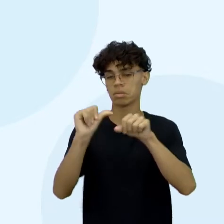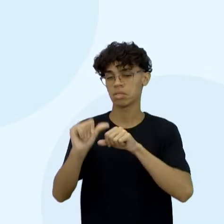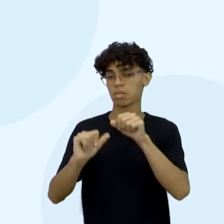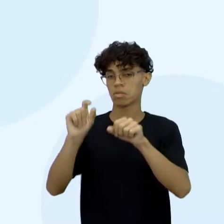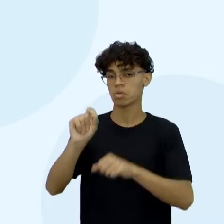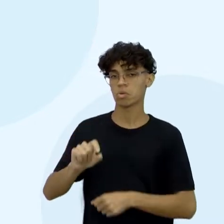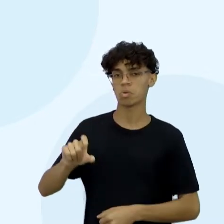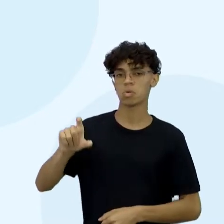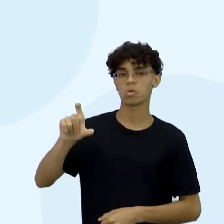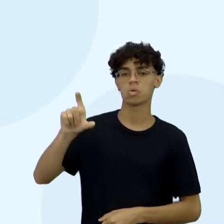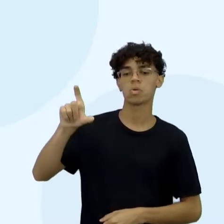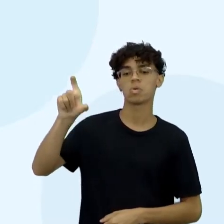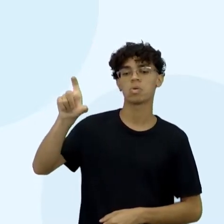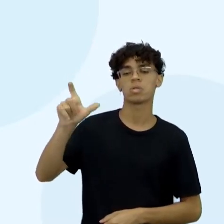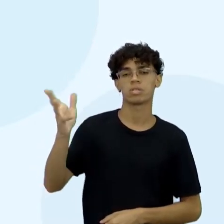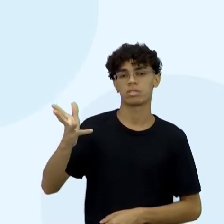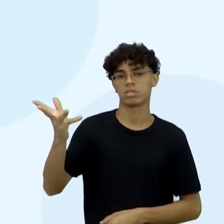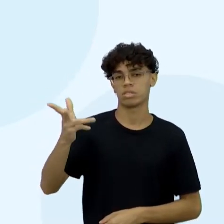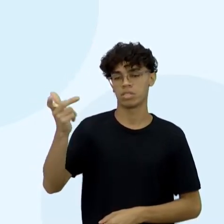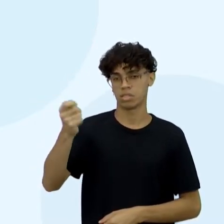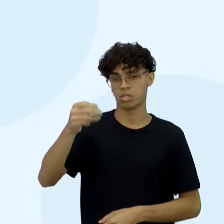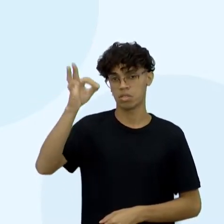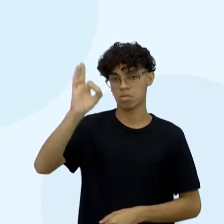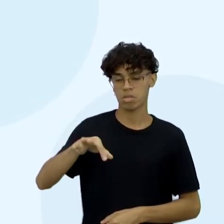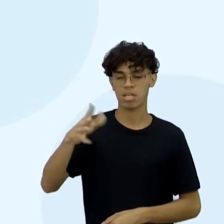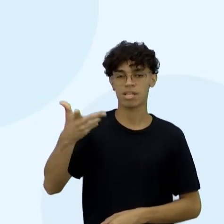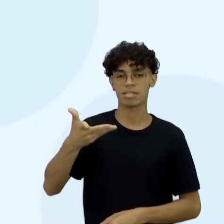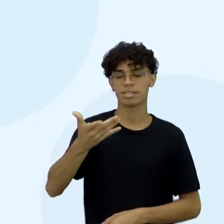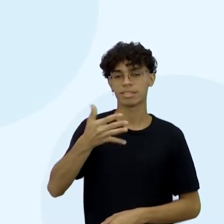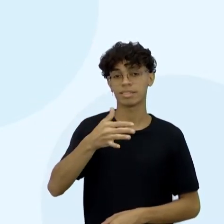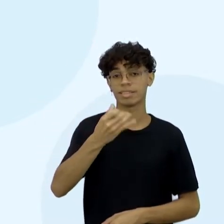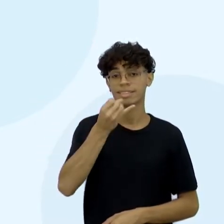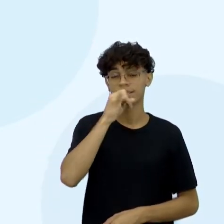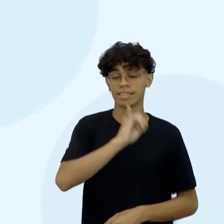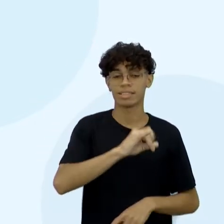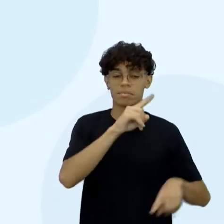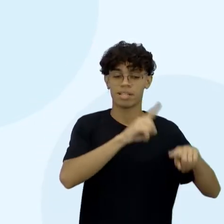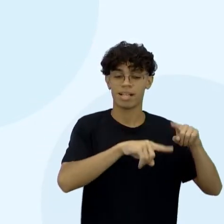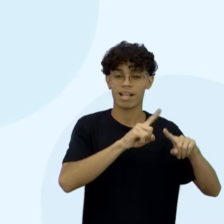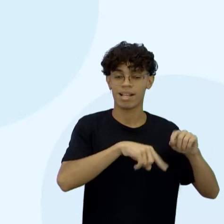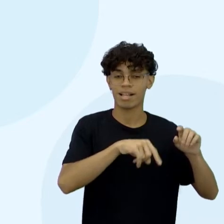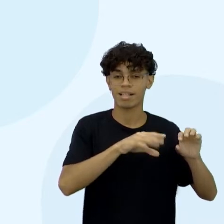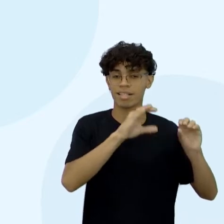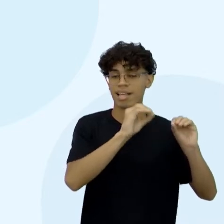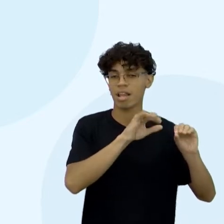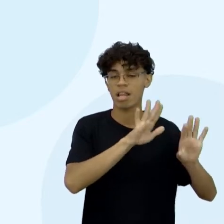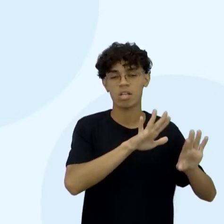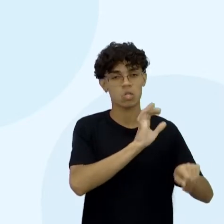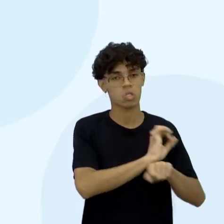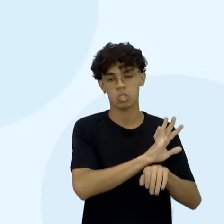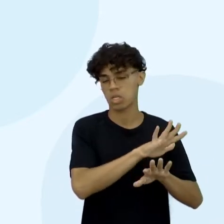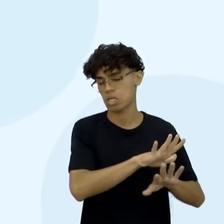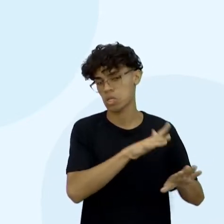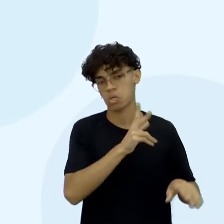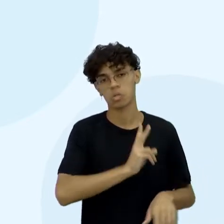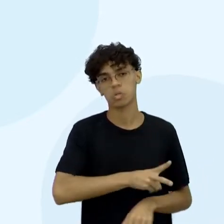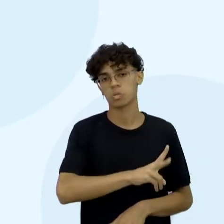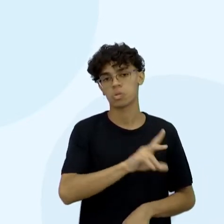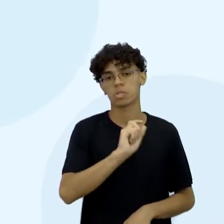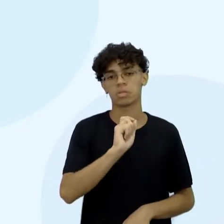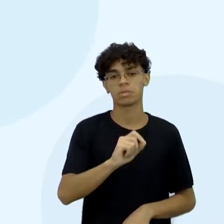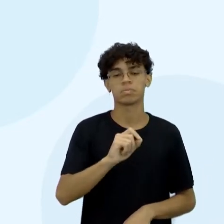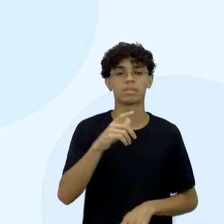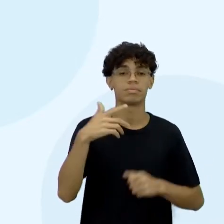aumento que a aceleração mandar. Agora, se o móvel não sai da posição zero, essa expressão aqui,